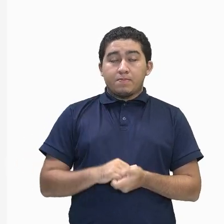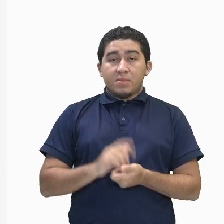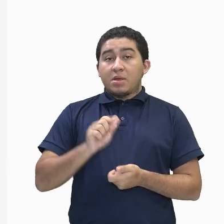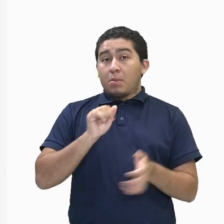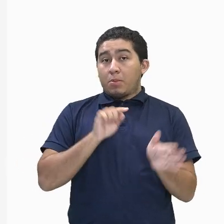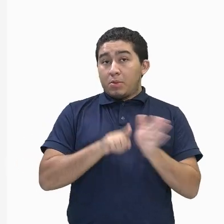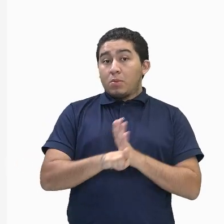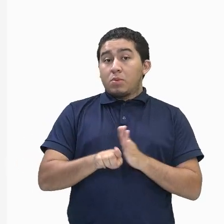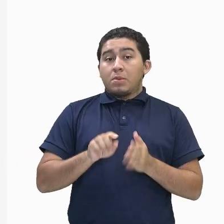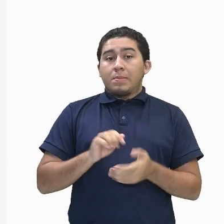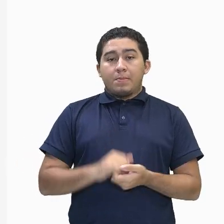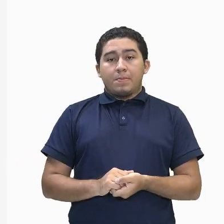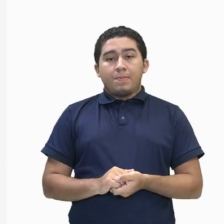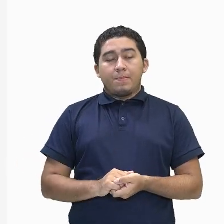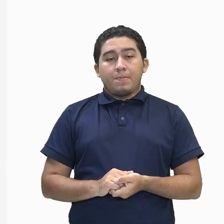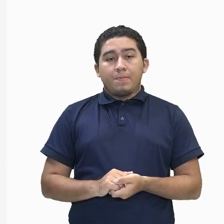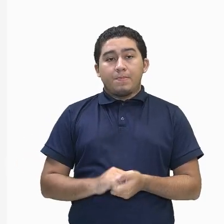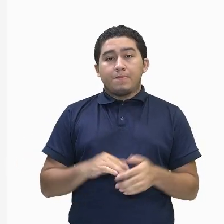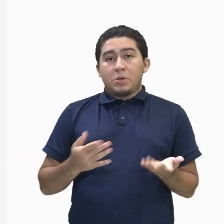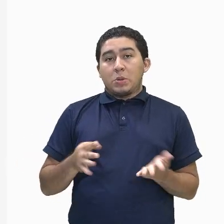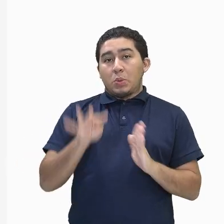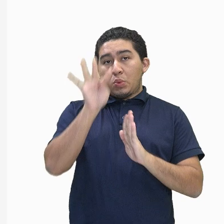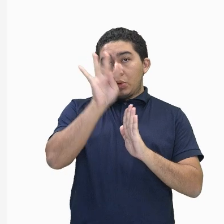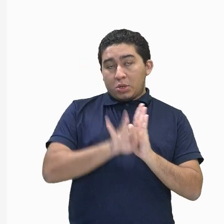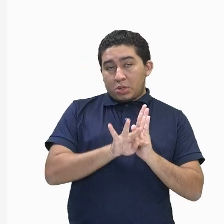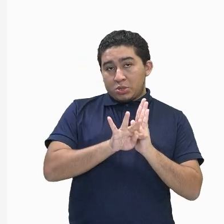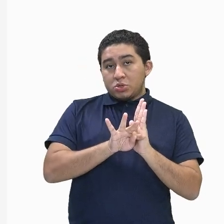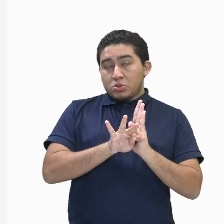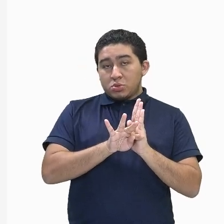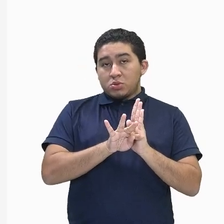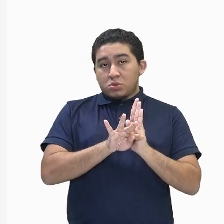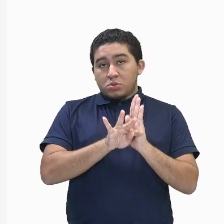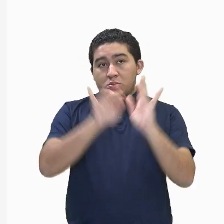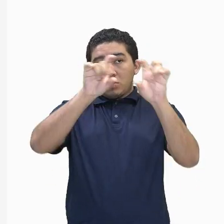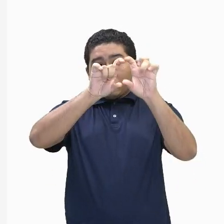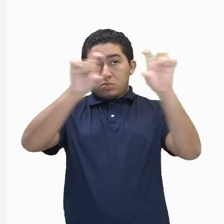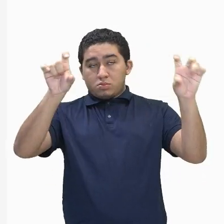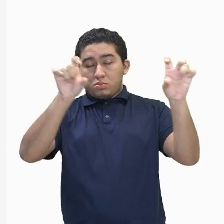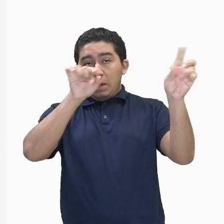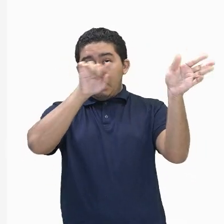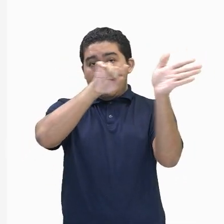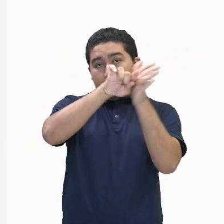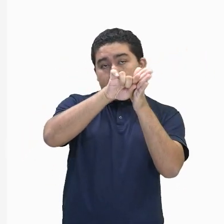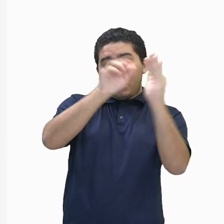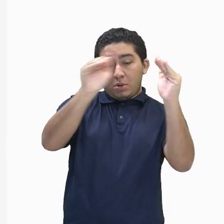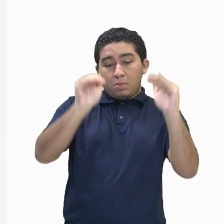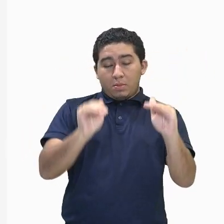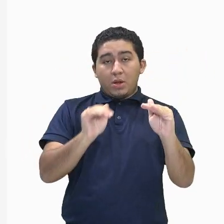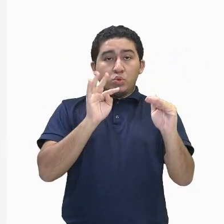pergunta. Então, provavelmente o texto vai, na sequência, vai responder essa pergunta, né? O